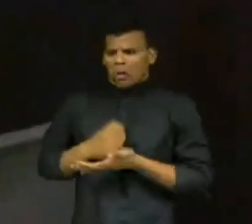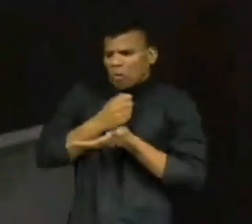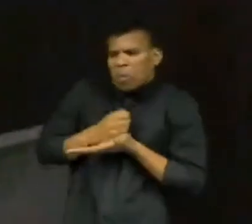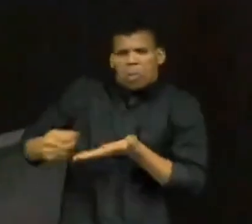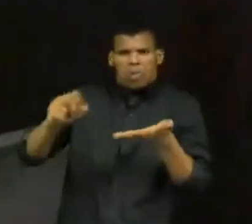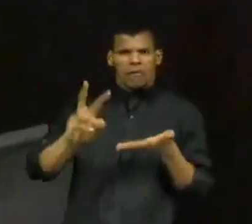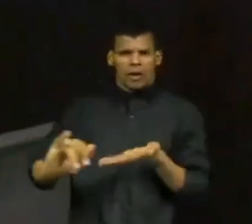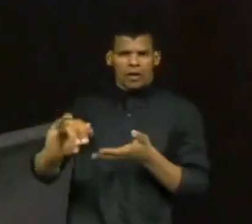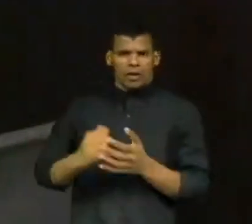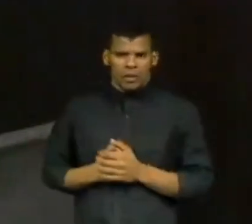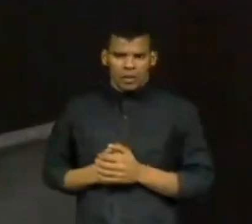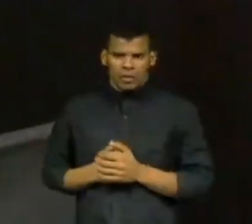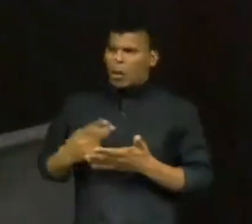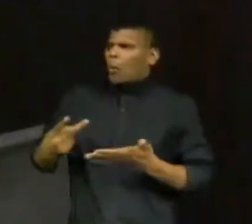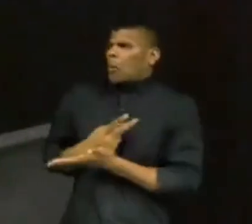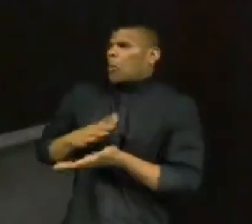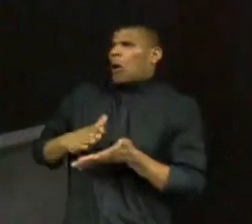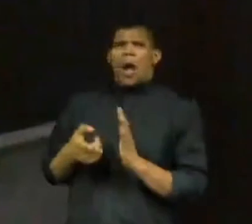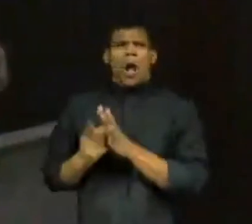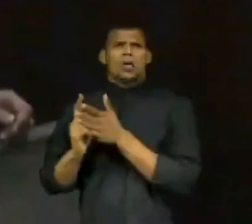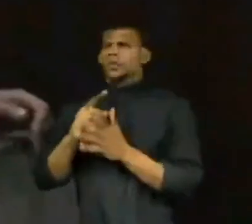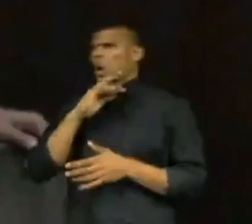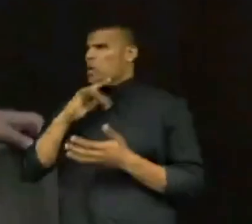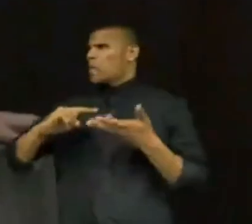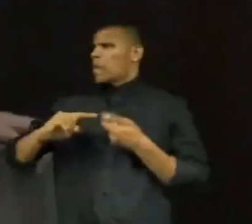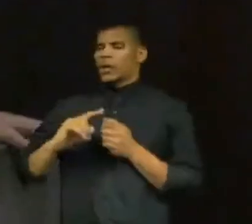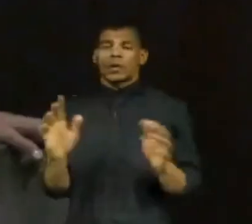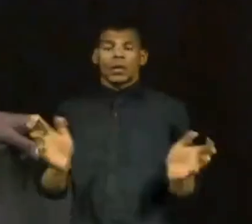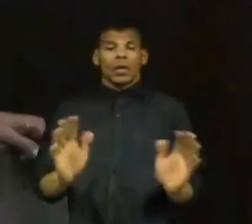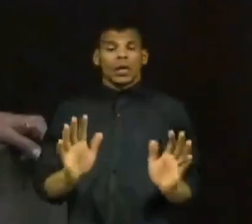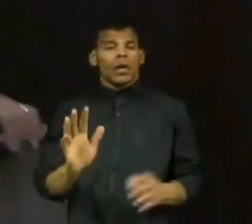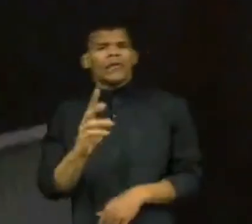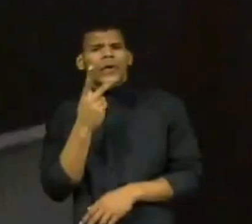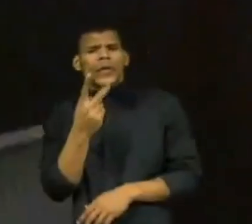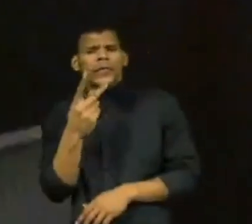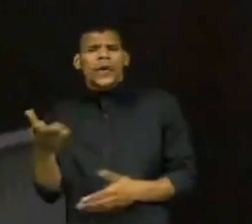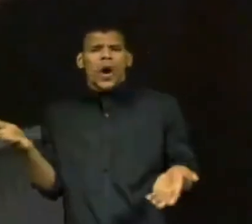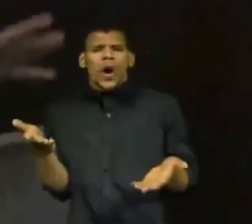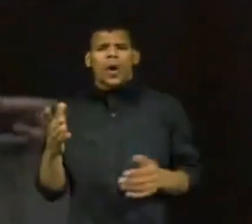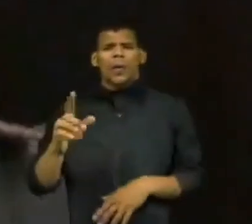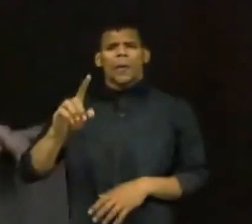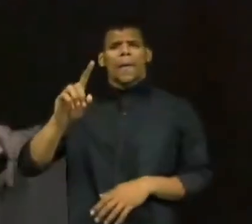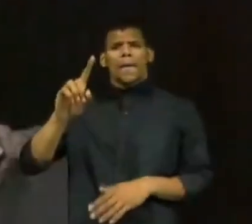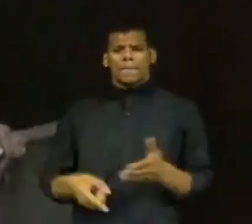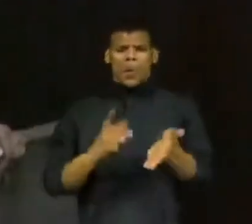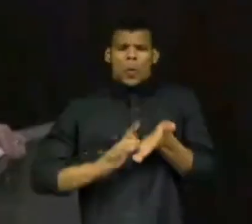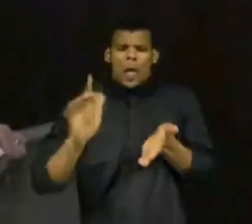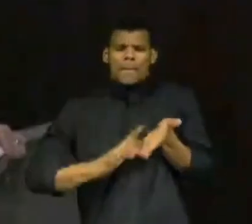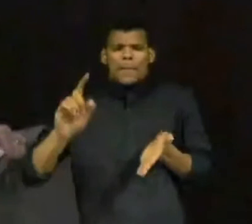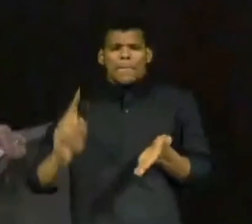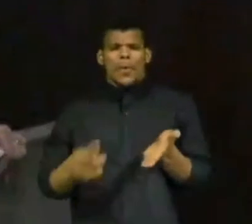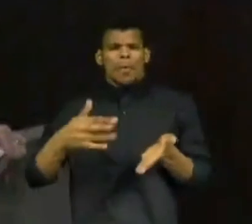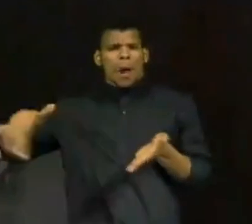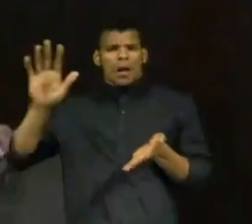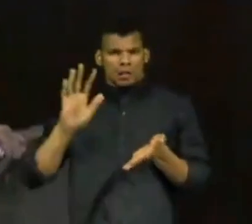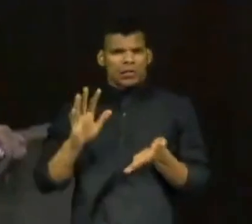lá e dizer que nada aconteceu. Se hoje podem se vangloriar da entrega de não sei quantos mil tablets aos alunos